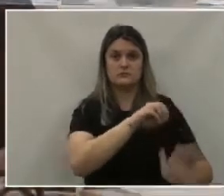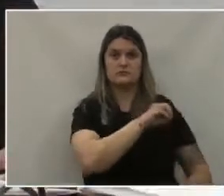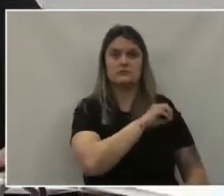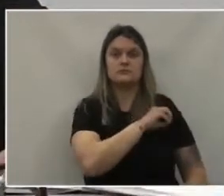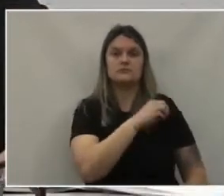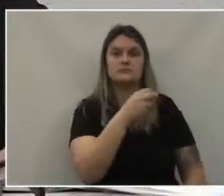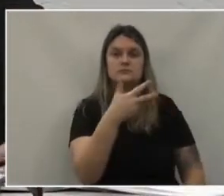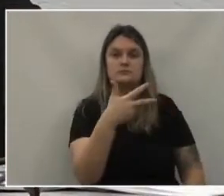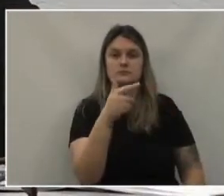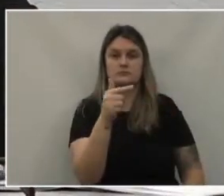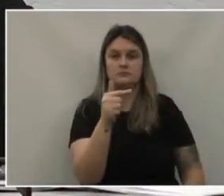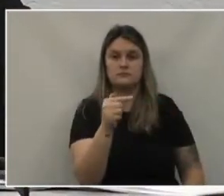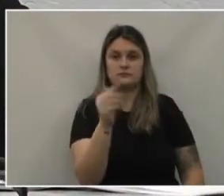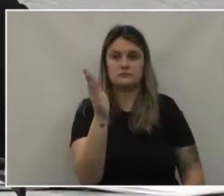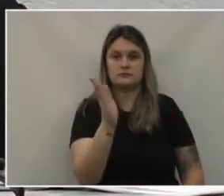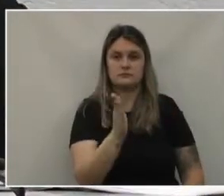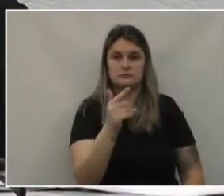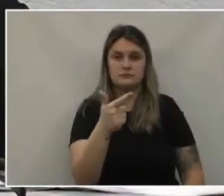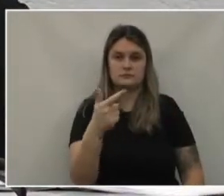número